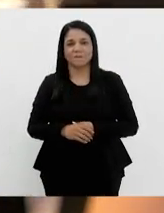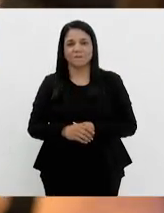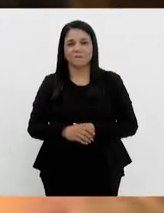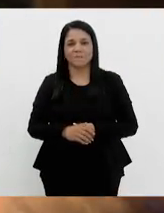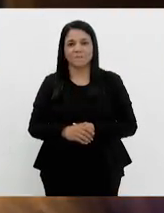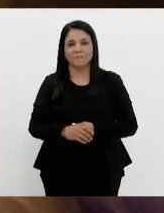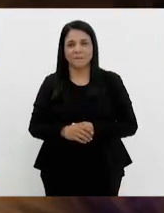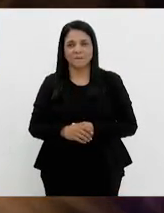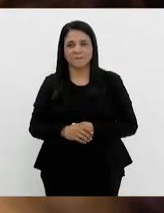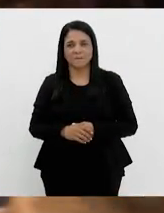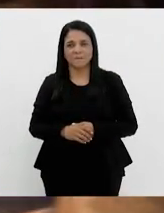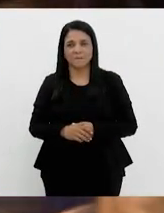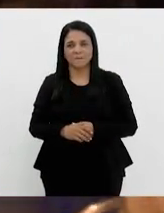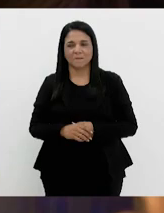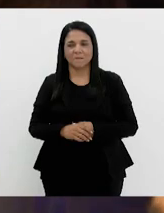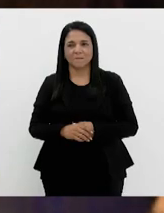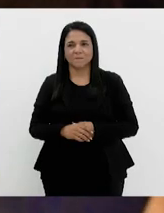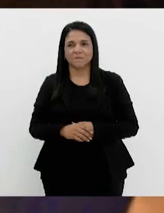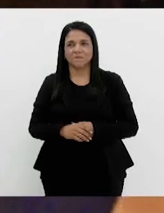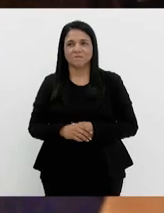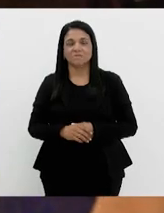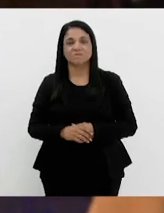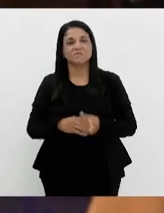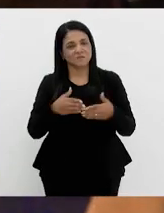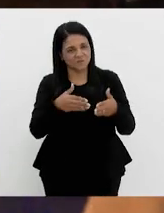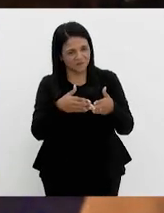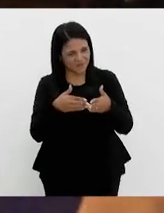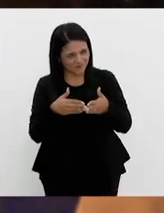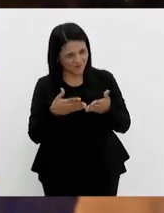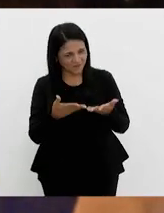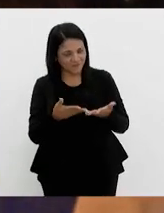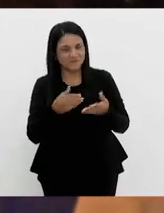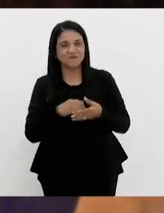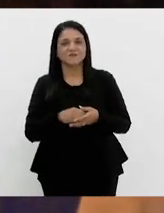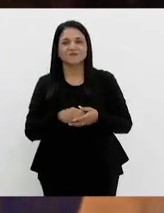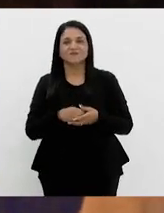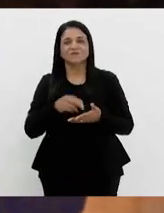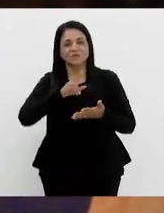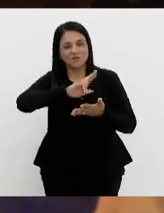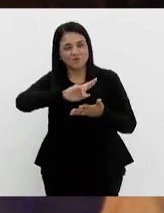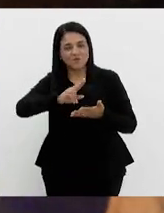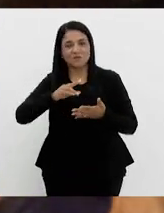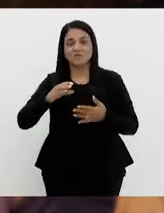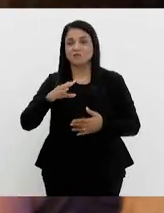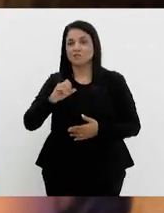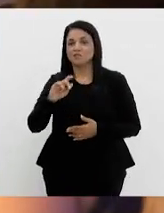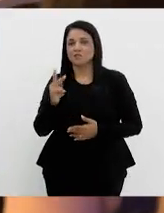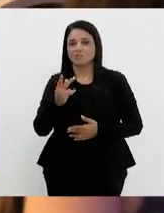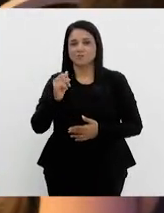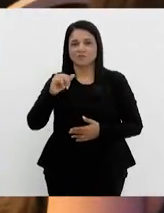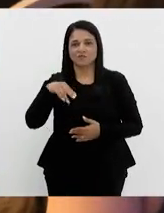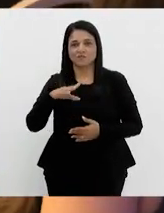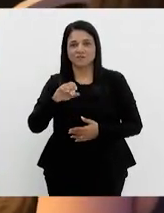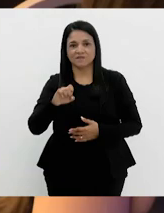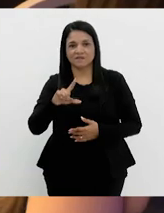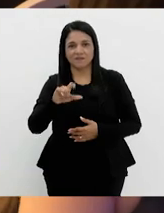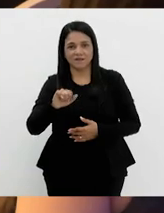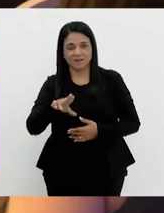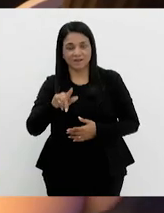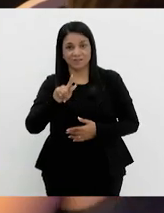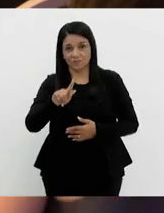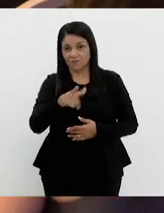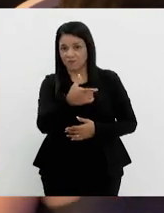então peço sua gentileza chamamos aqui o então chancel do comit Cristo G20 o Senor